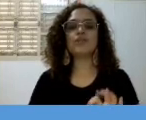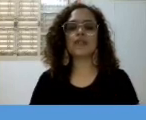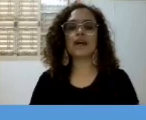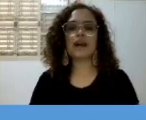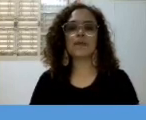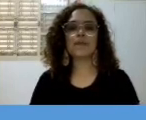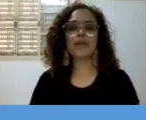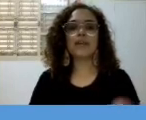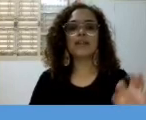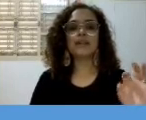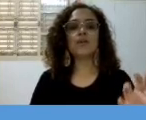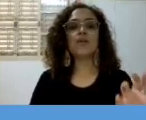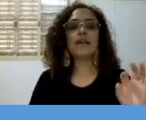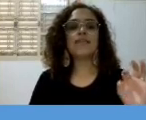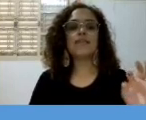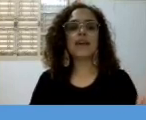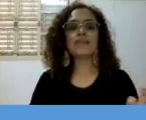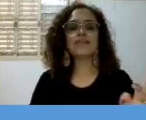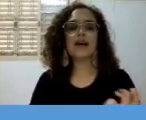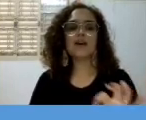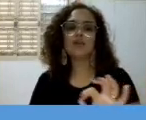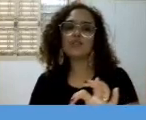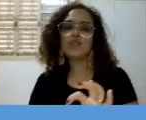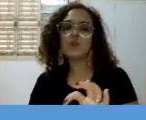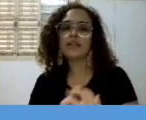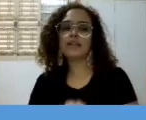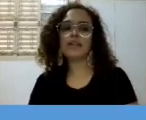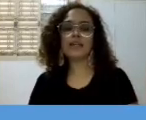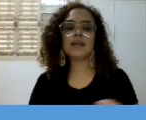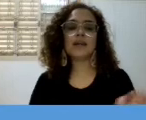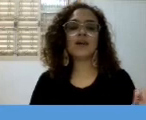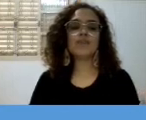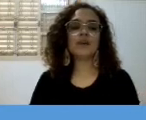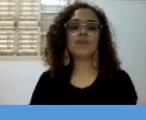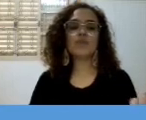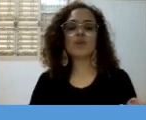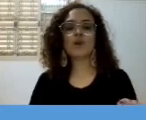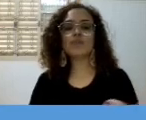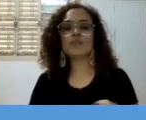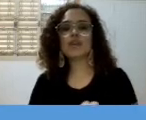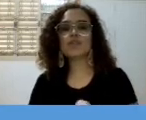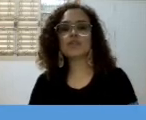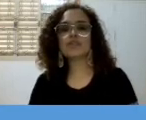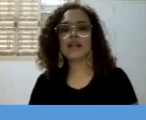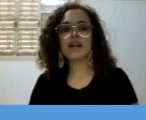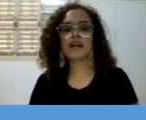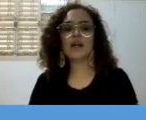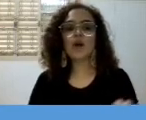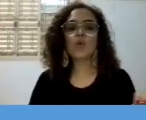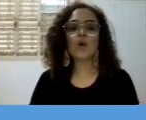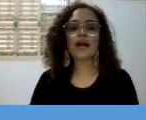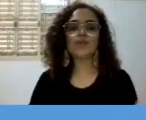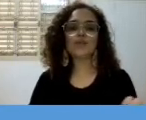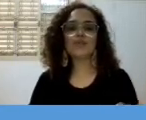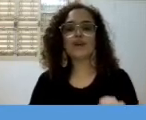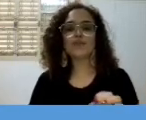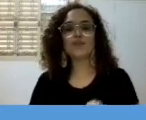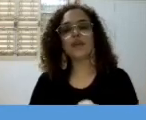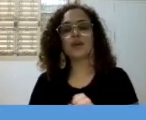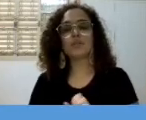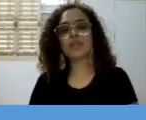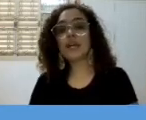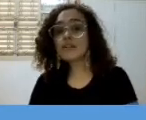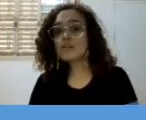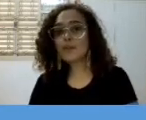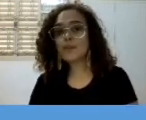com registrar. Então, nesta aula de quadrinha, vamos todos registrar quatro